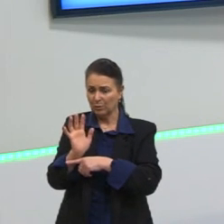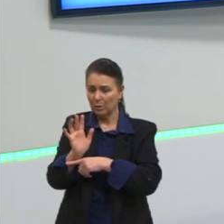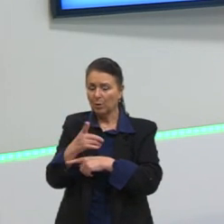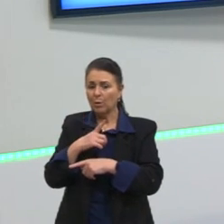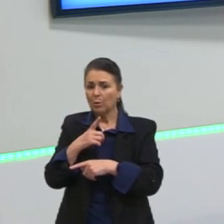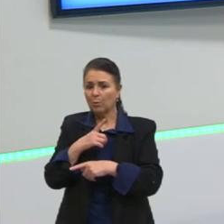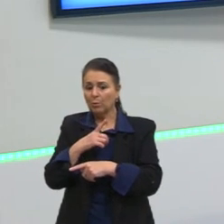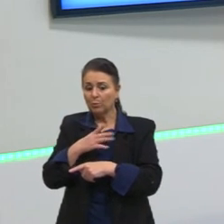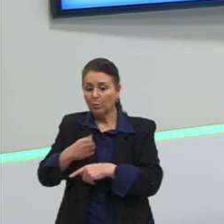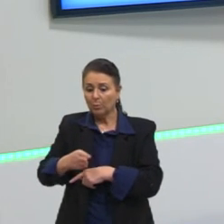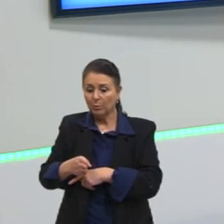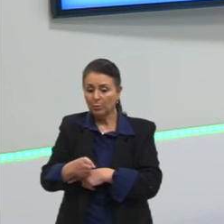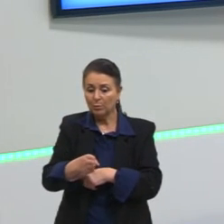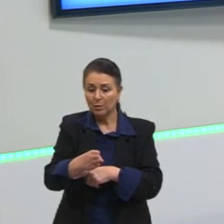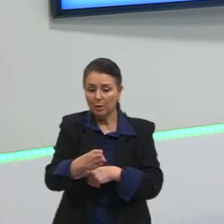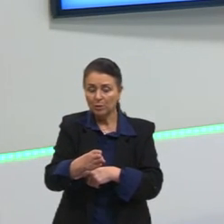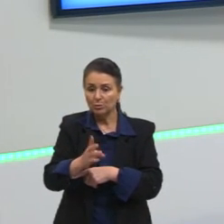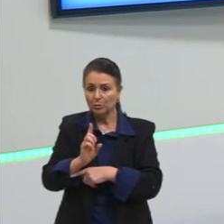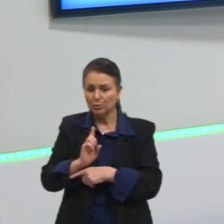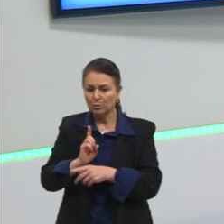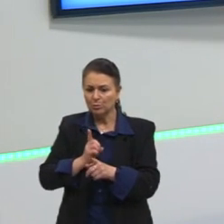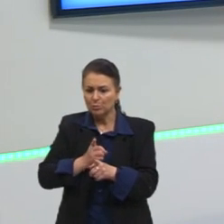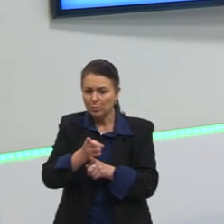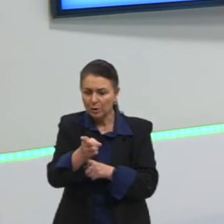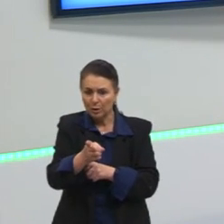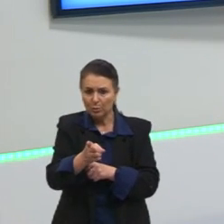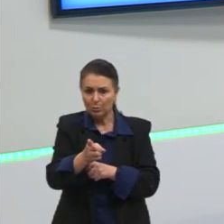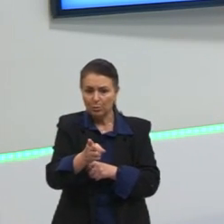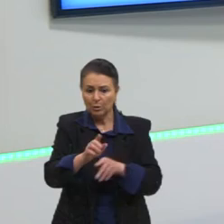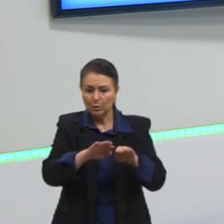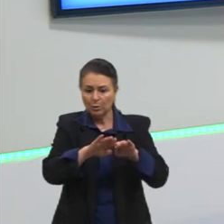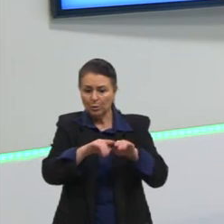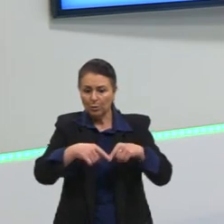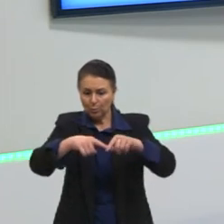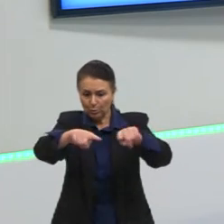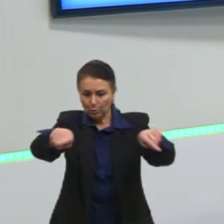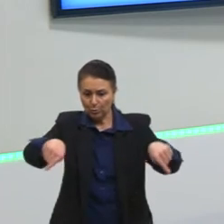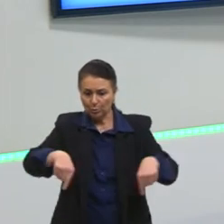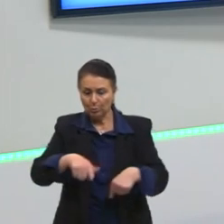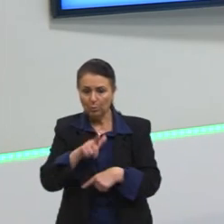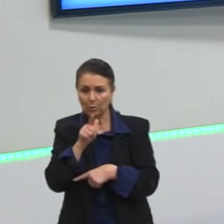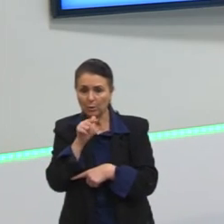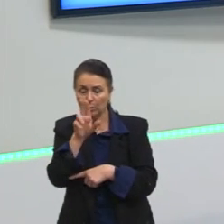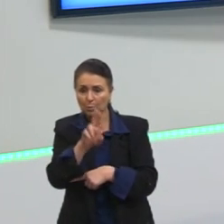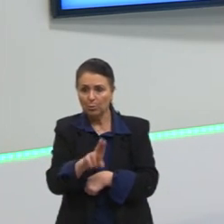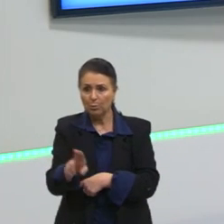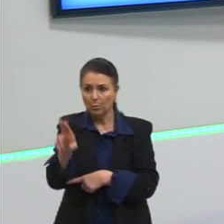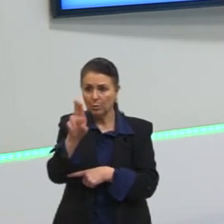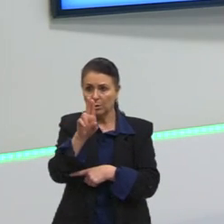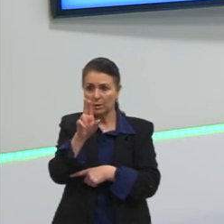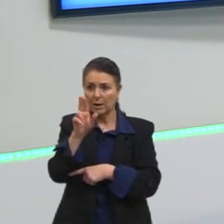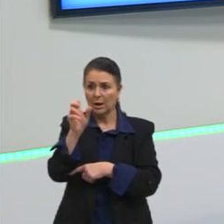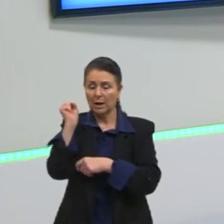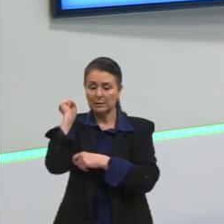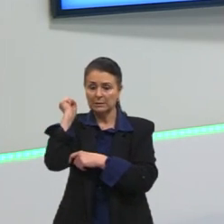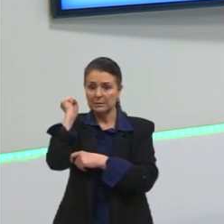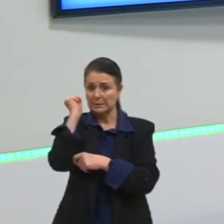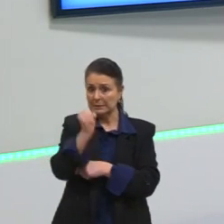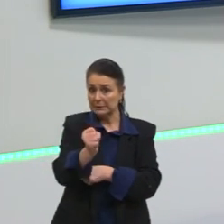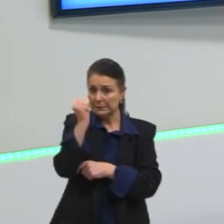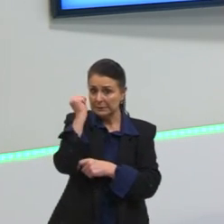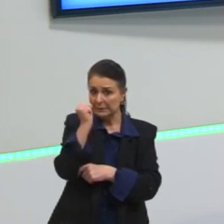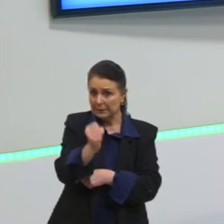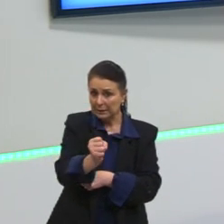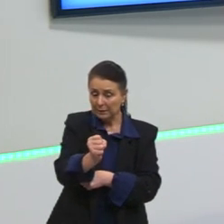caçar um peixe direto, né, dentro de um lago, e se usa, é muito comum ver aquelas lanças, né, onde vai